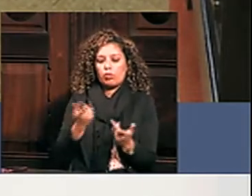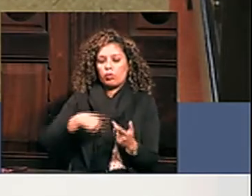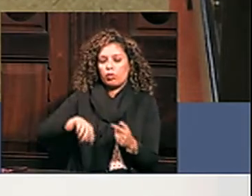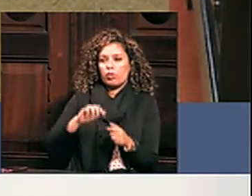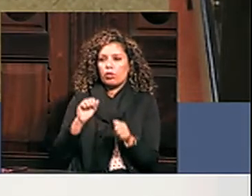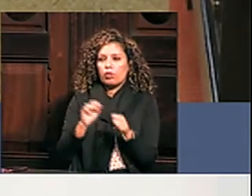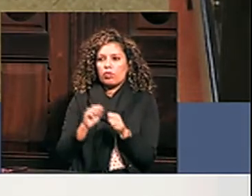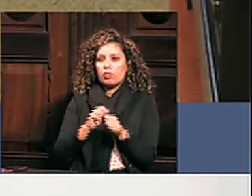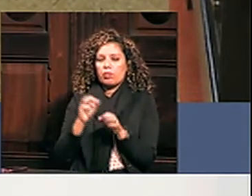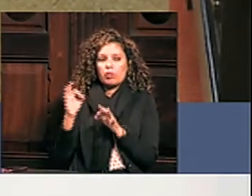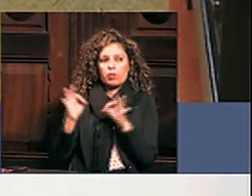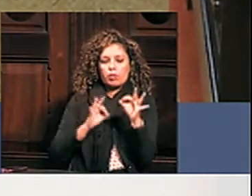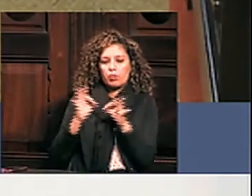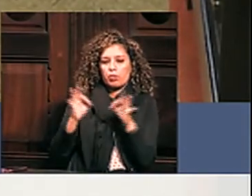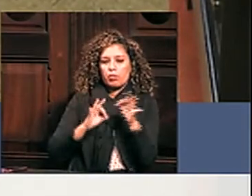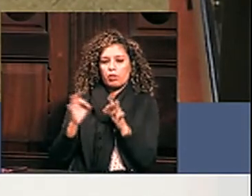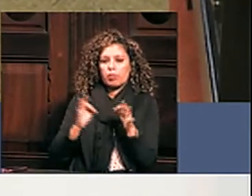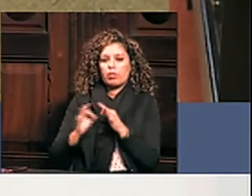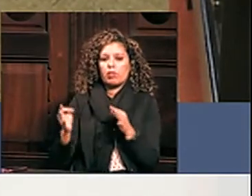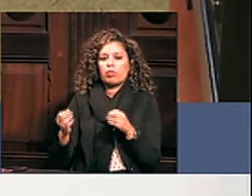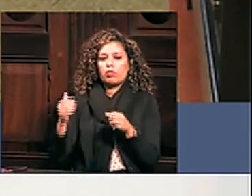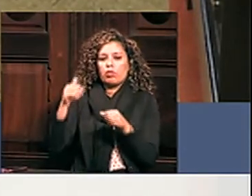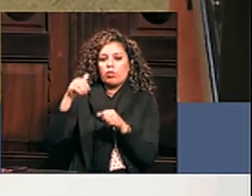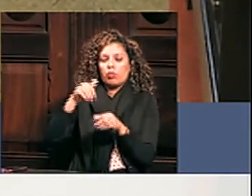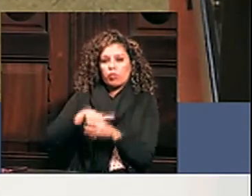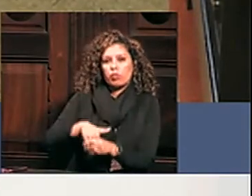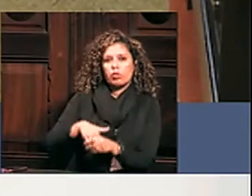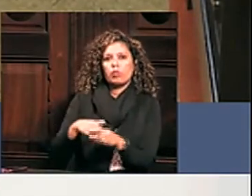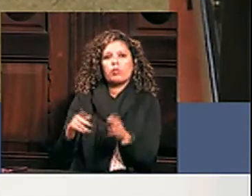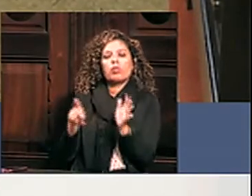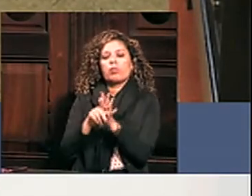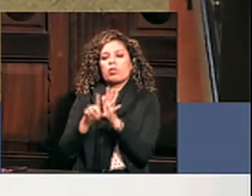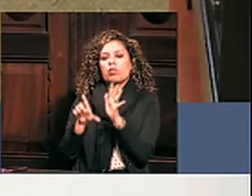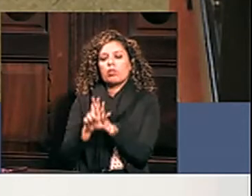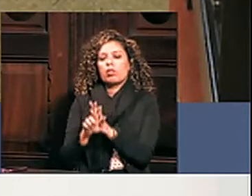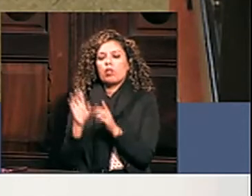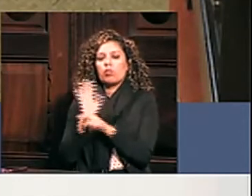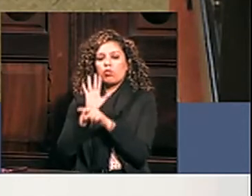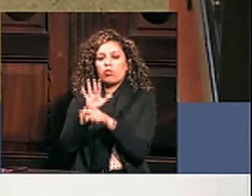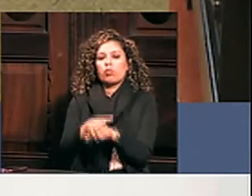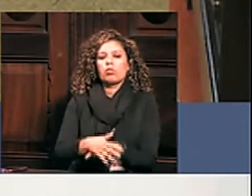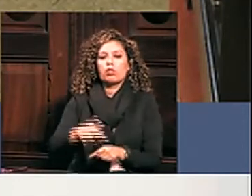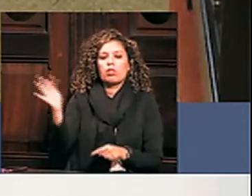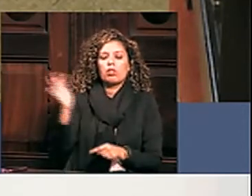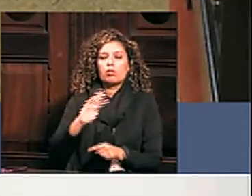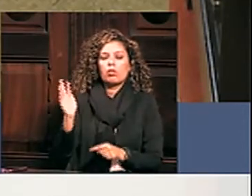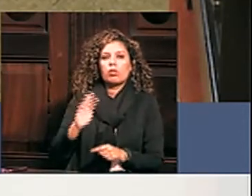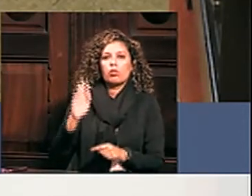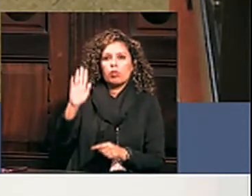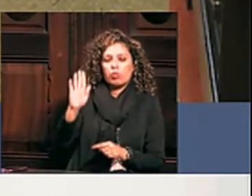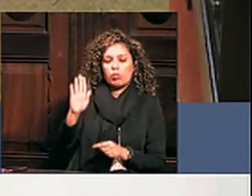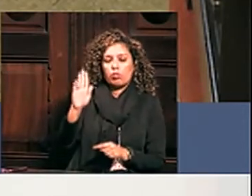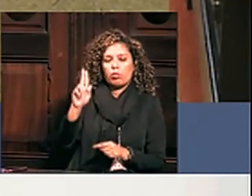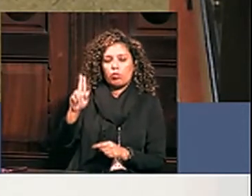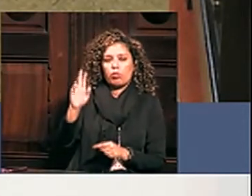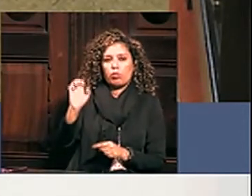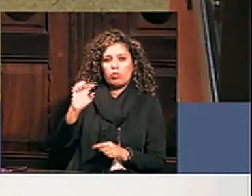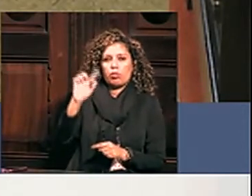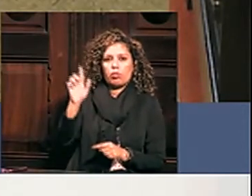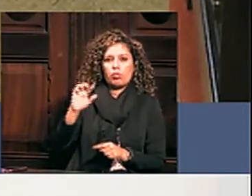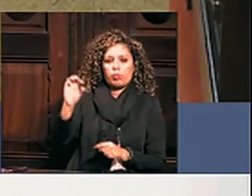aqui, votando favoravelmente ao projeto da UESO, é fortalecer